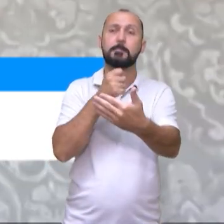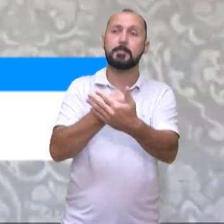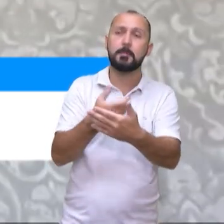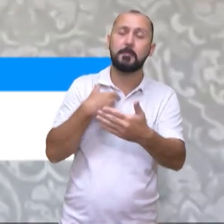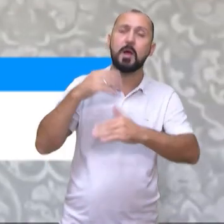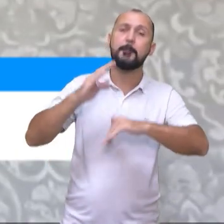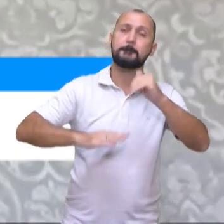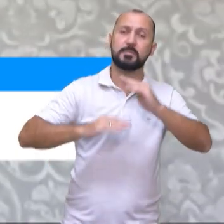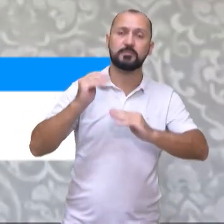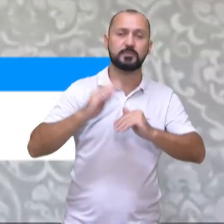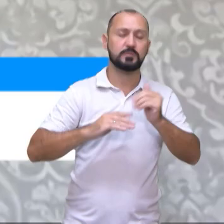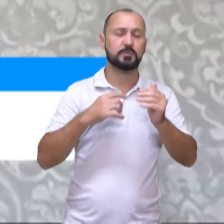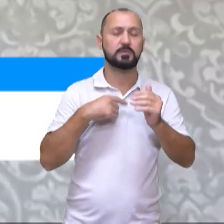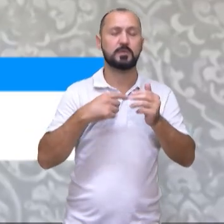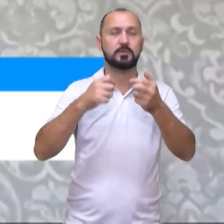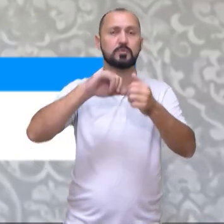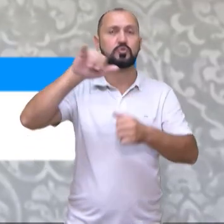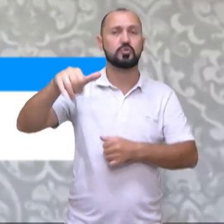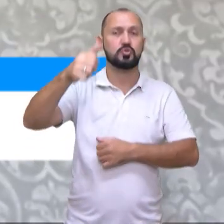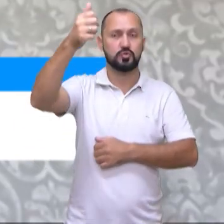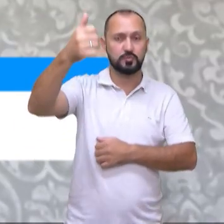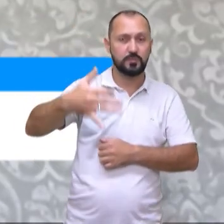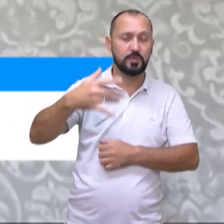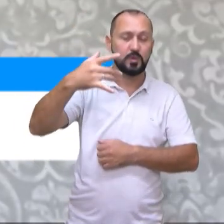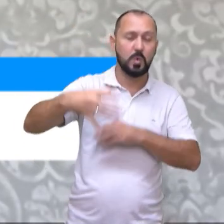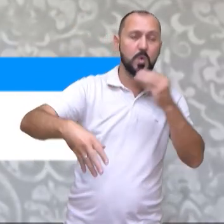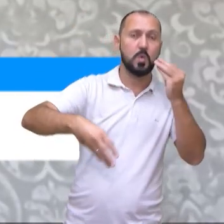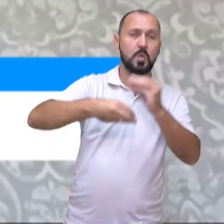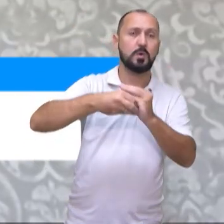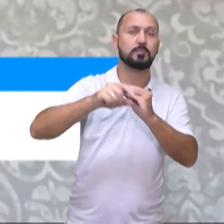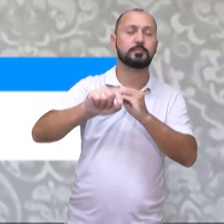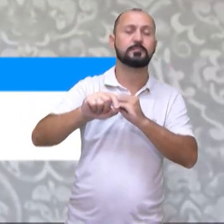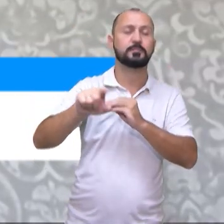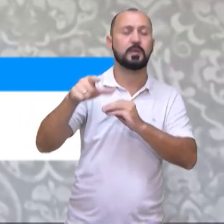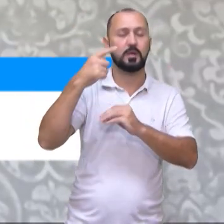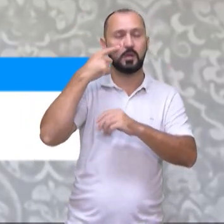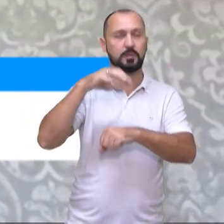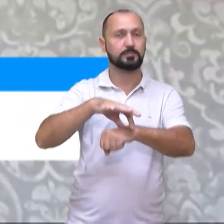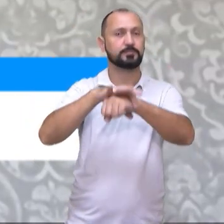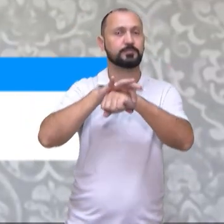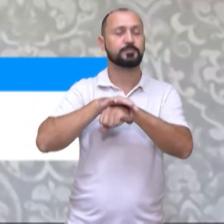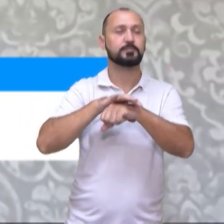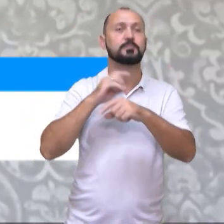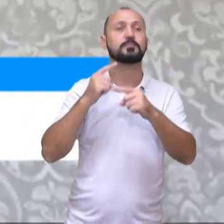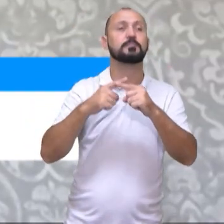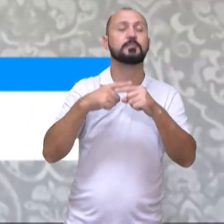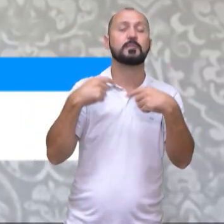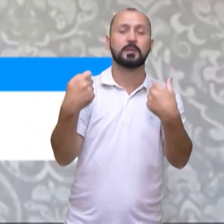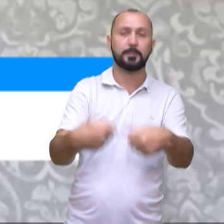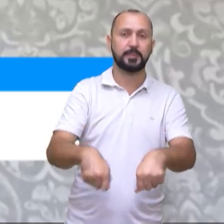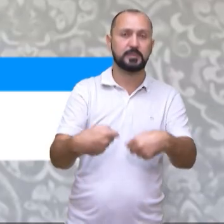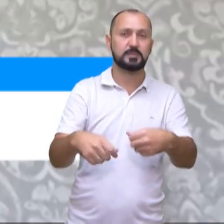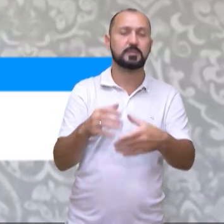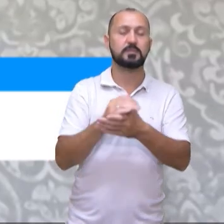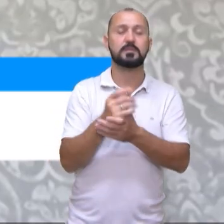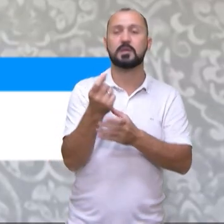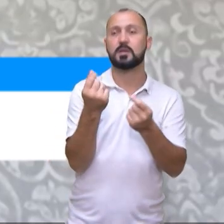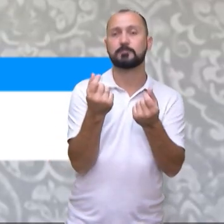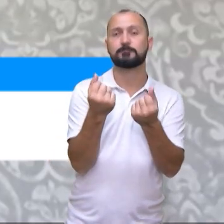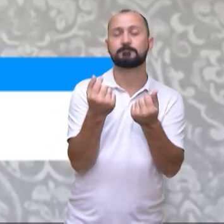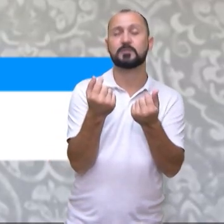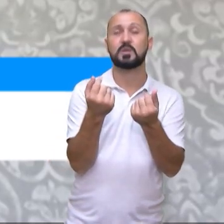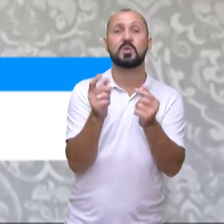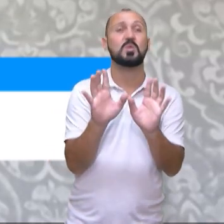com o pagamento de despesa de pessoal. Justificou-se o incremento da estrutura da Defensoria Pública em razão da demanda e que